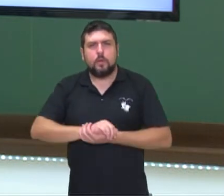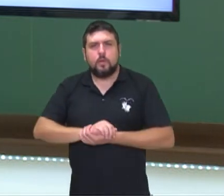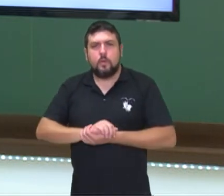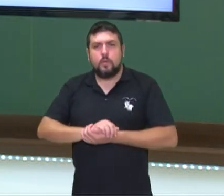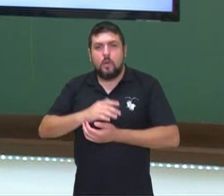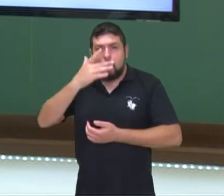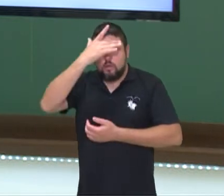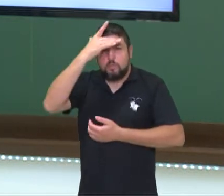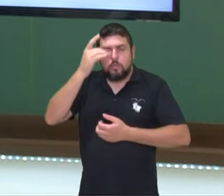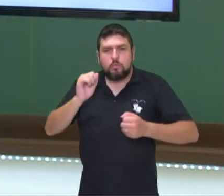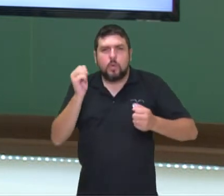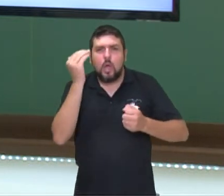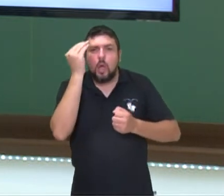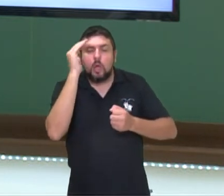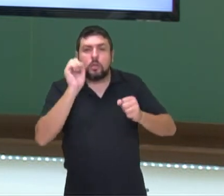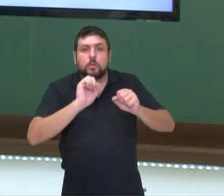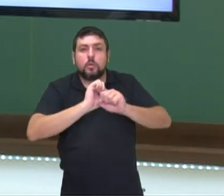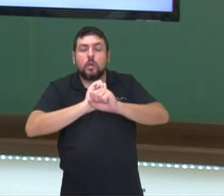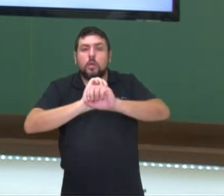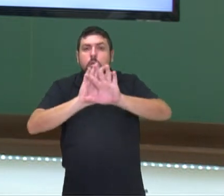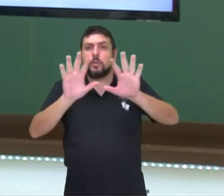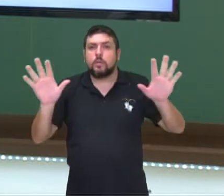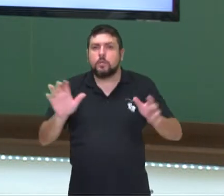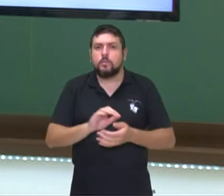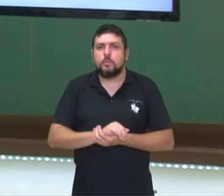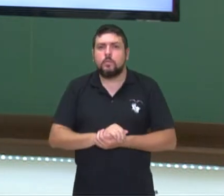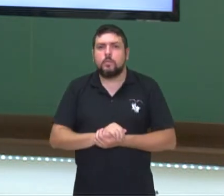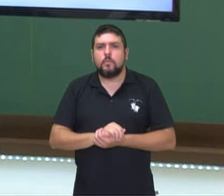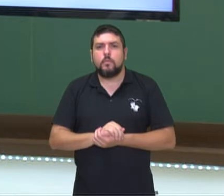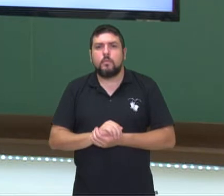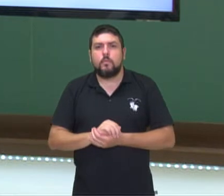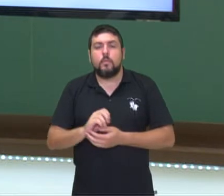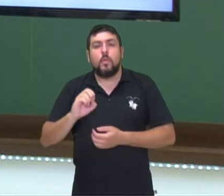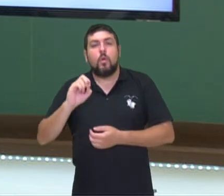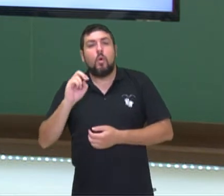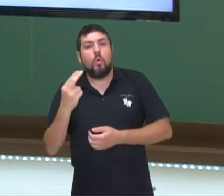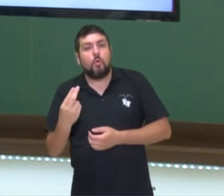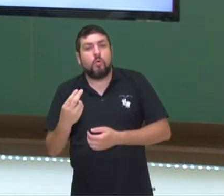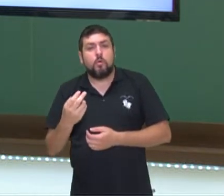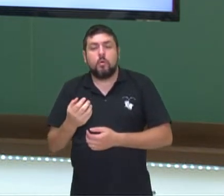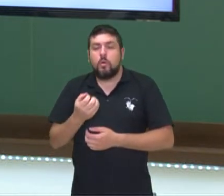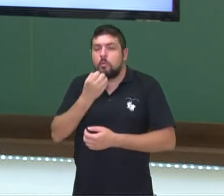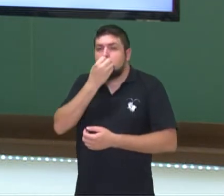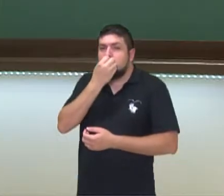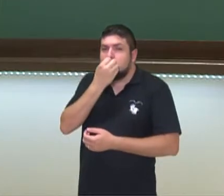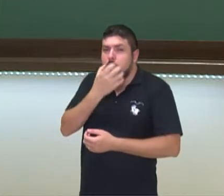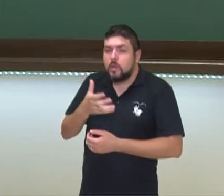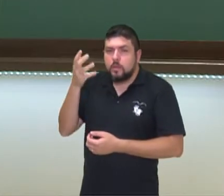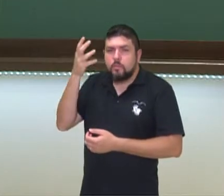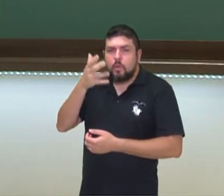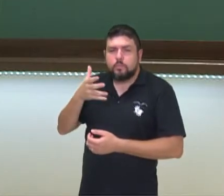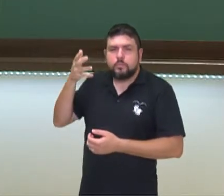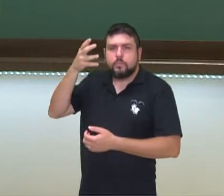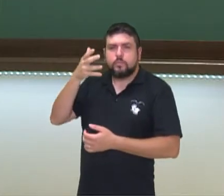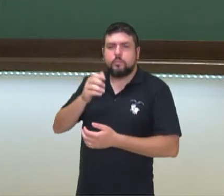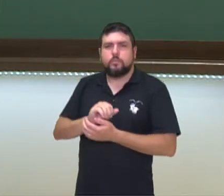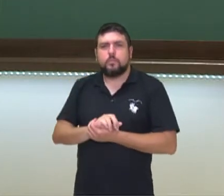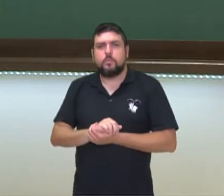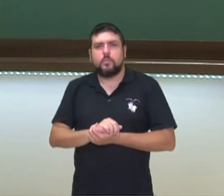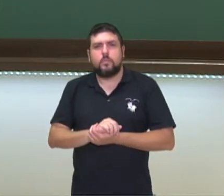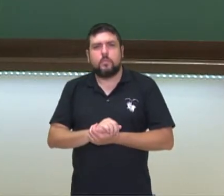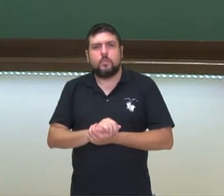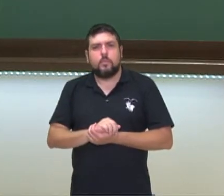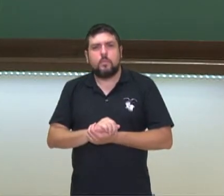pessoas entendam o que você está dizendo. Ou, popularmente, bem dizer. Então, são esses princípios, essas